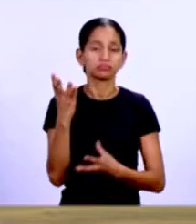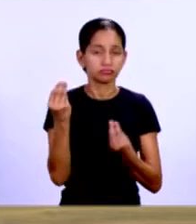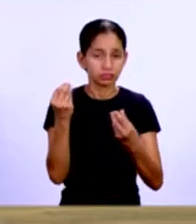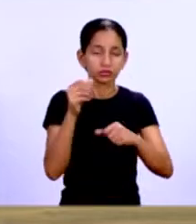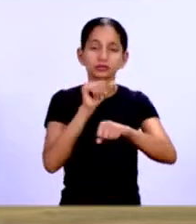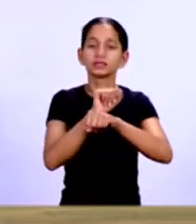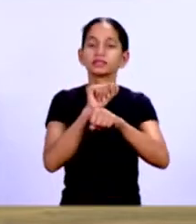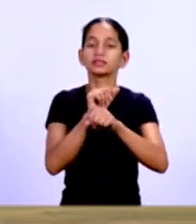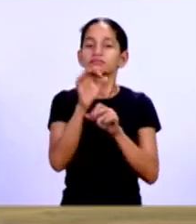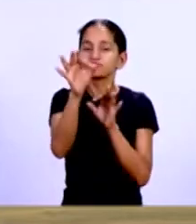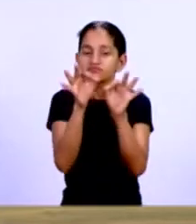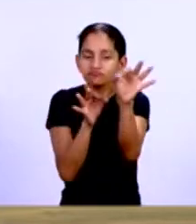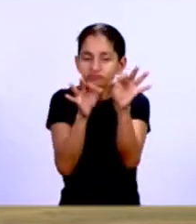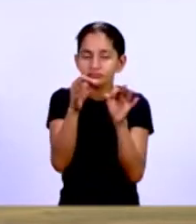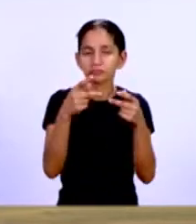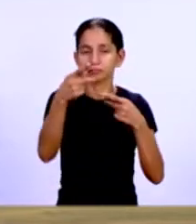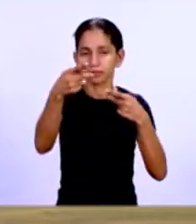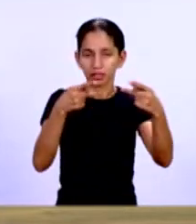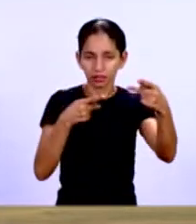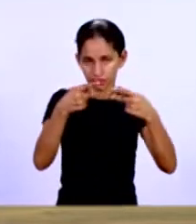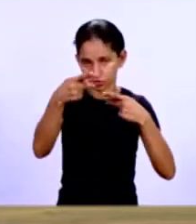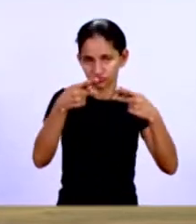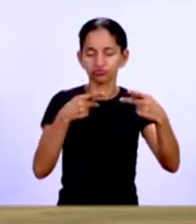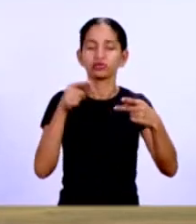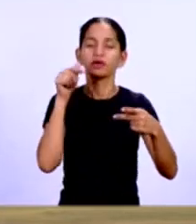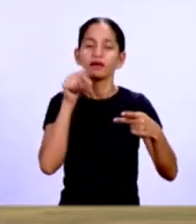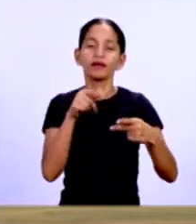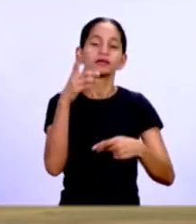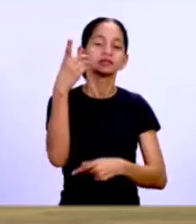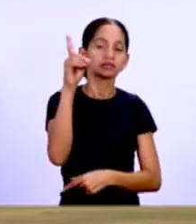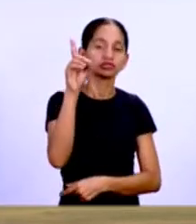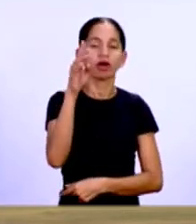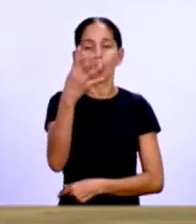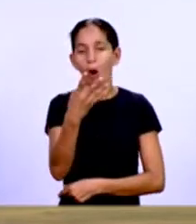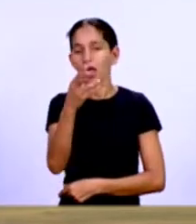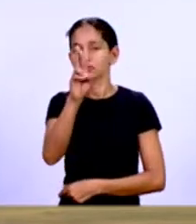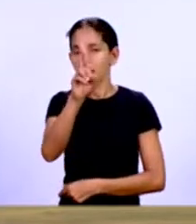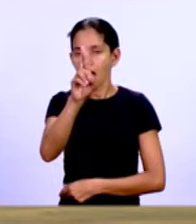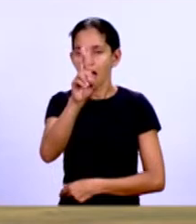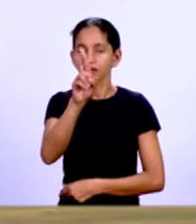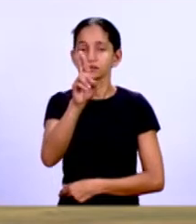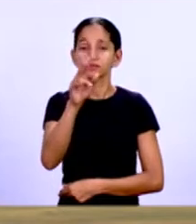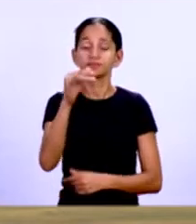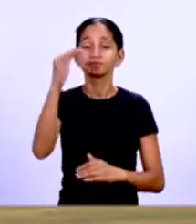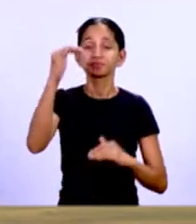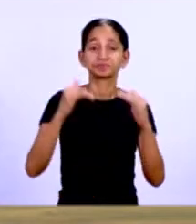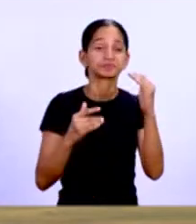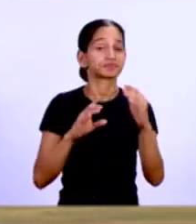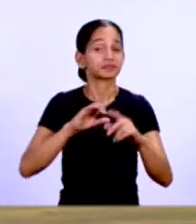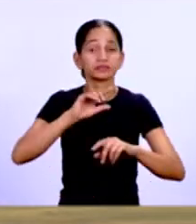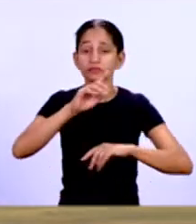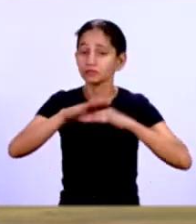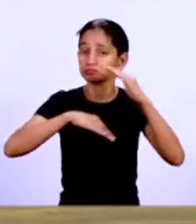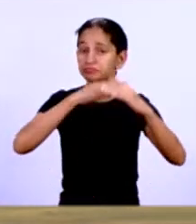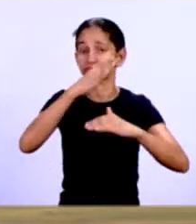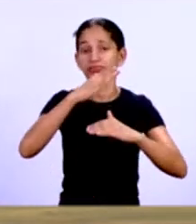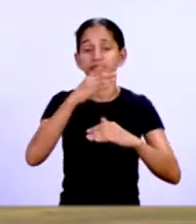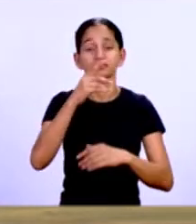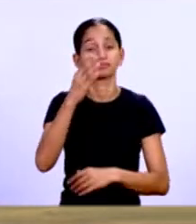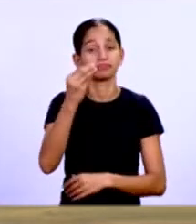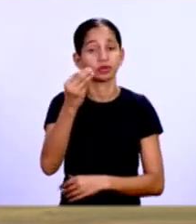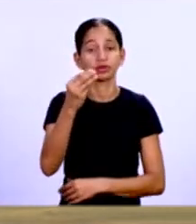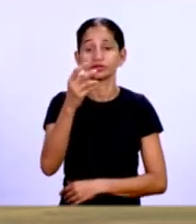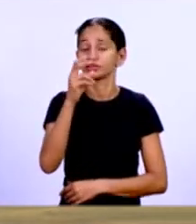esperou, por exemplo. Então você fez um planejamento num dólar a R$4 e o dólar veio a 4,20, a 4,50. Isso vai significar